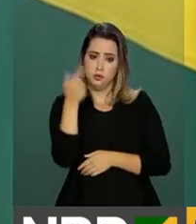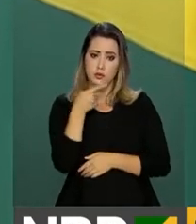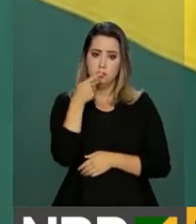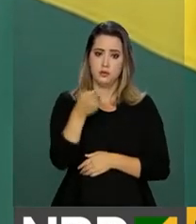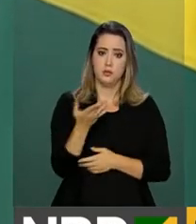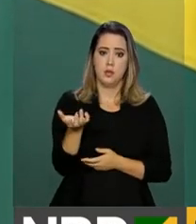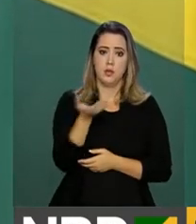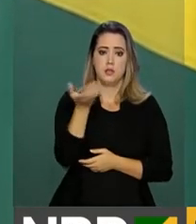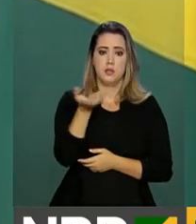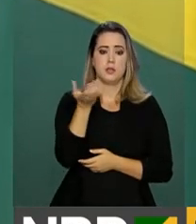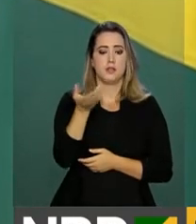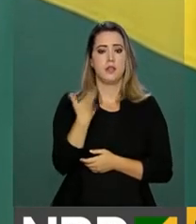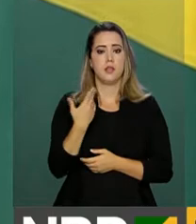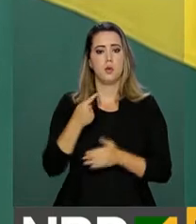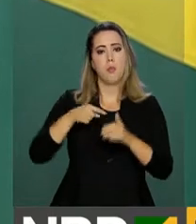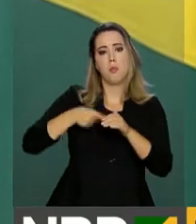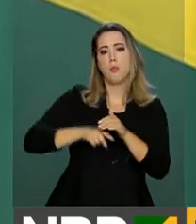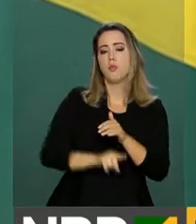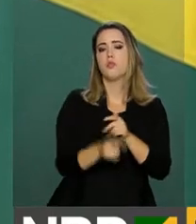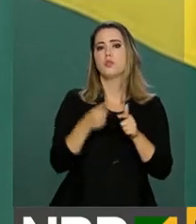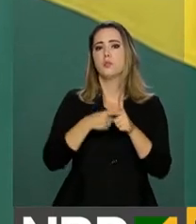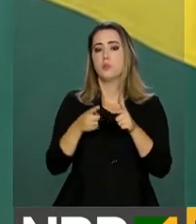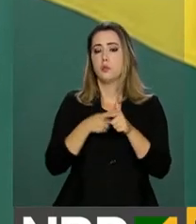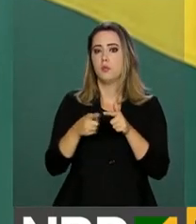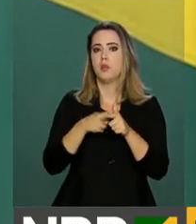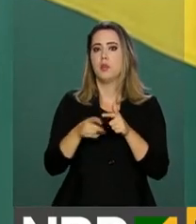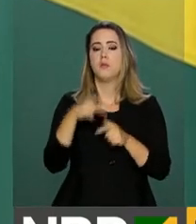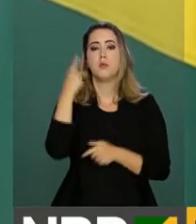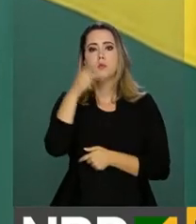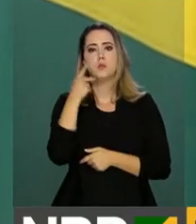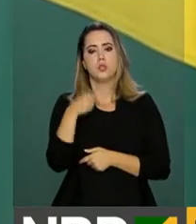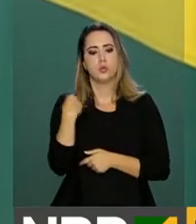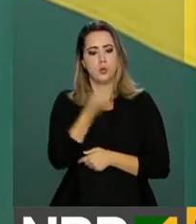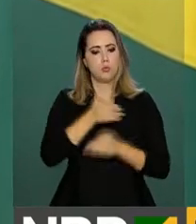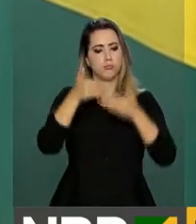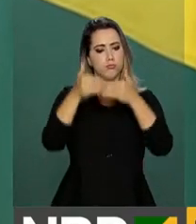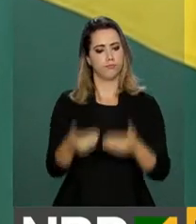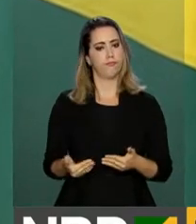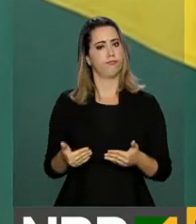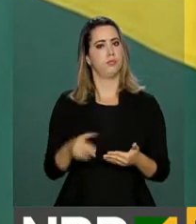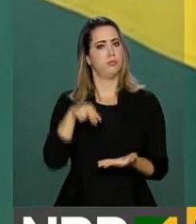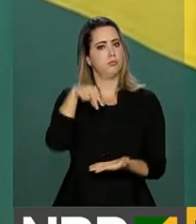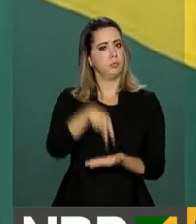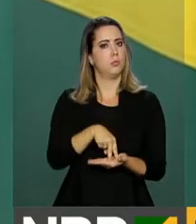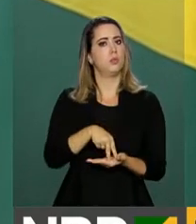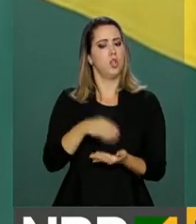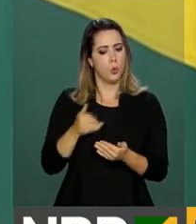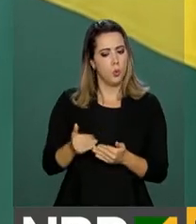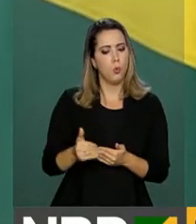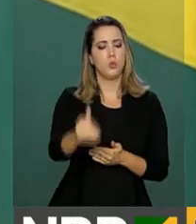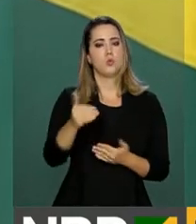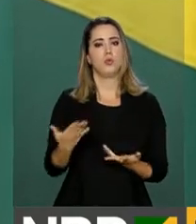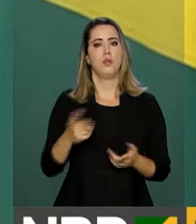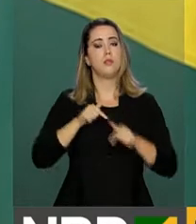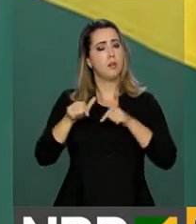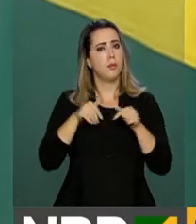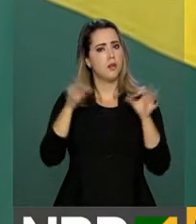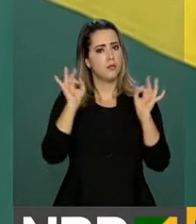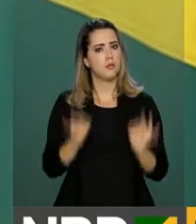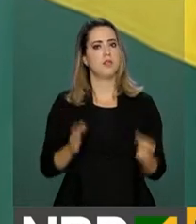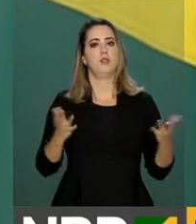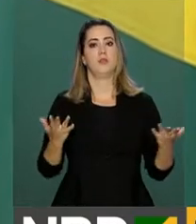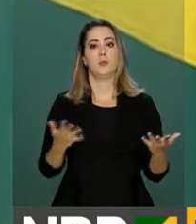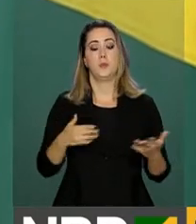nós tivemos a coragem de enfrentá lá eu quero dizer isto alto e bom som e levar o país adiante é e